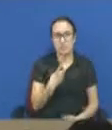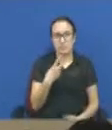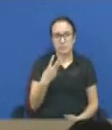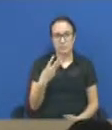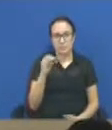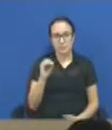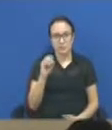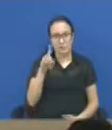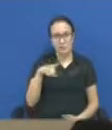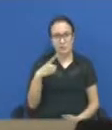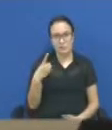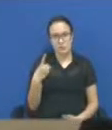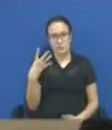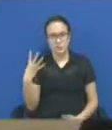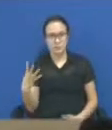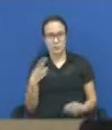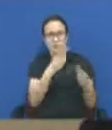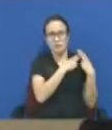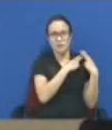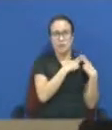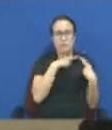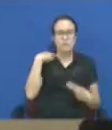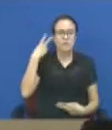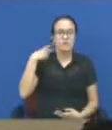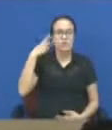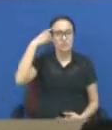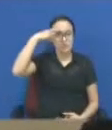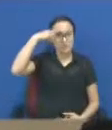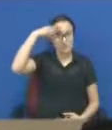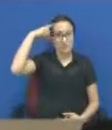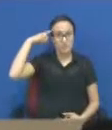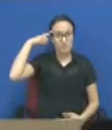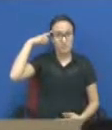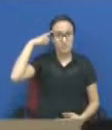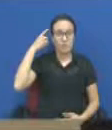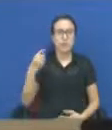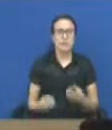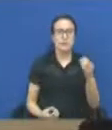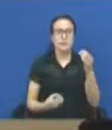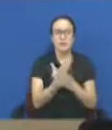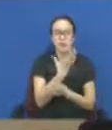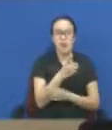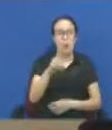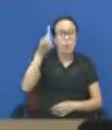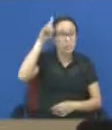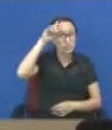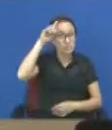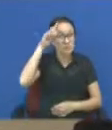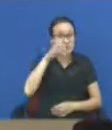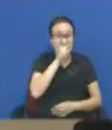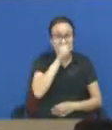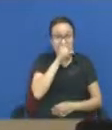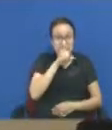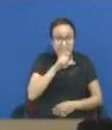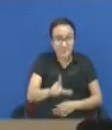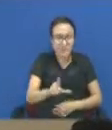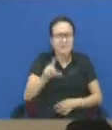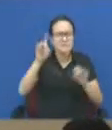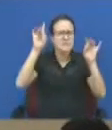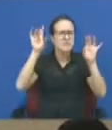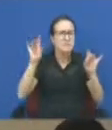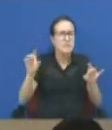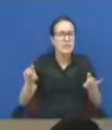2014, de autoria do nobre vereador Wilson Nunes Cerqueira, que institui o Dia Municipal de Combate ao Trabalho Infantil no calendário oficial